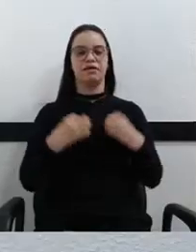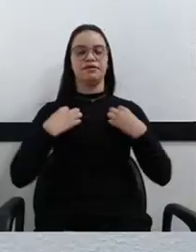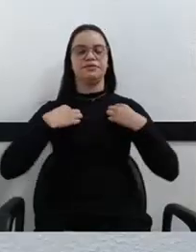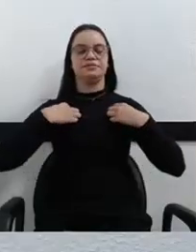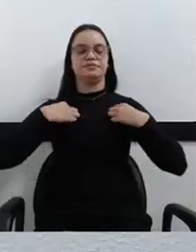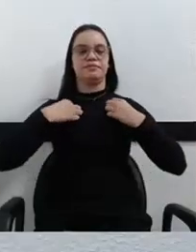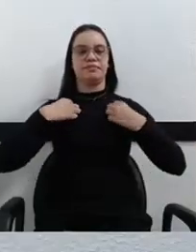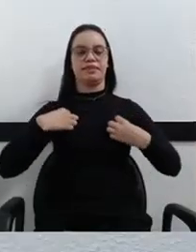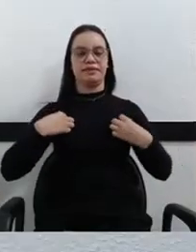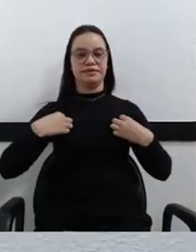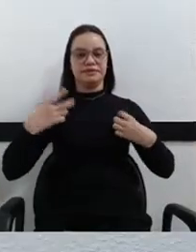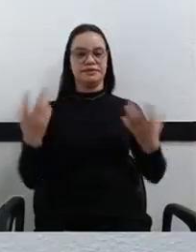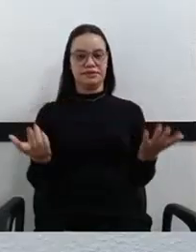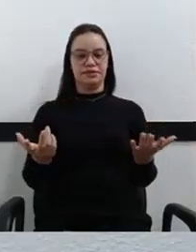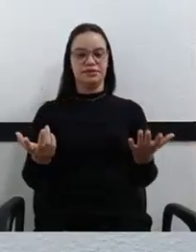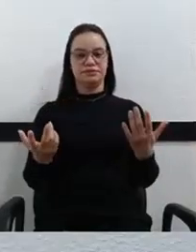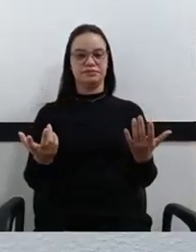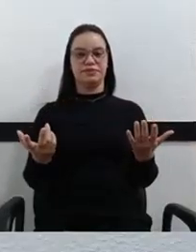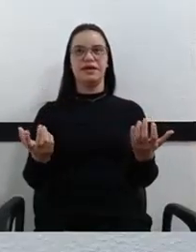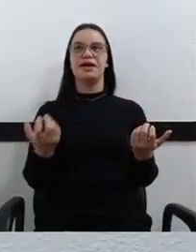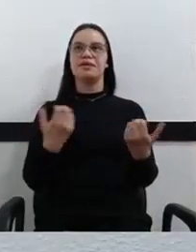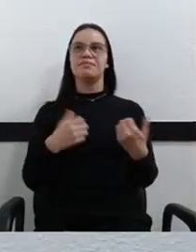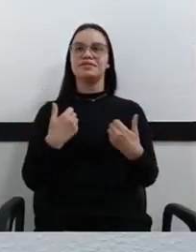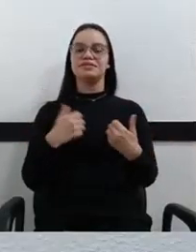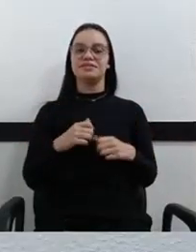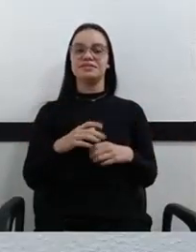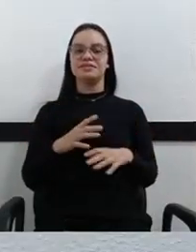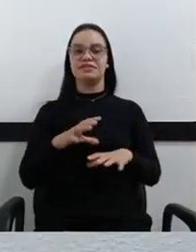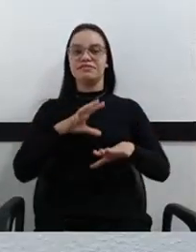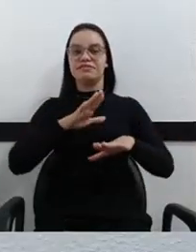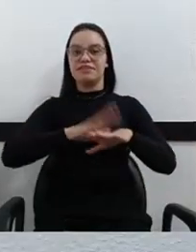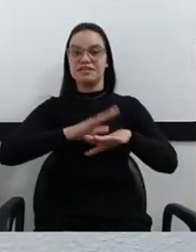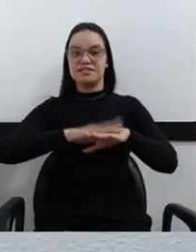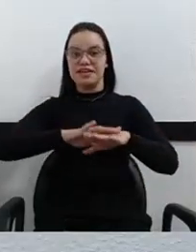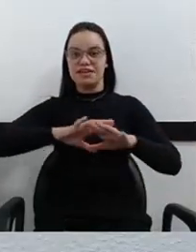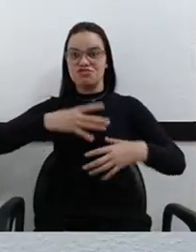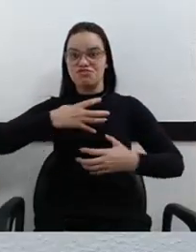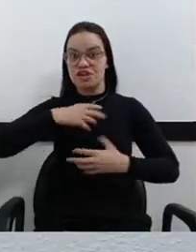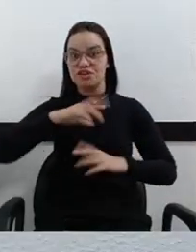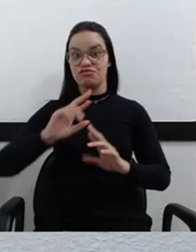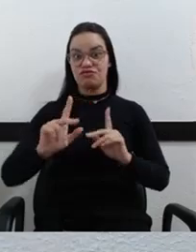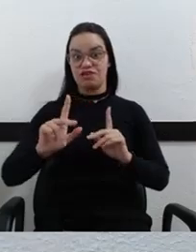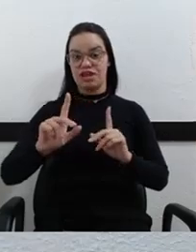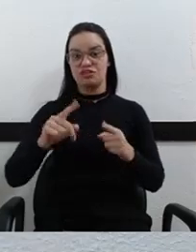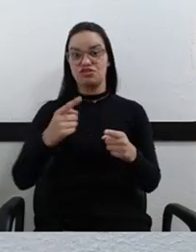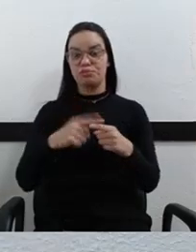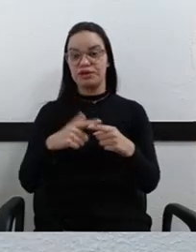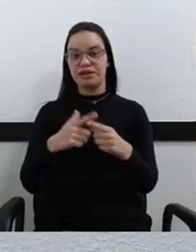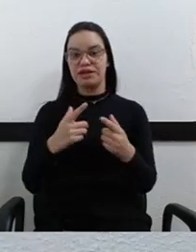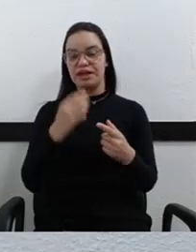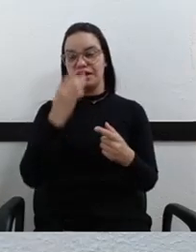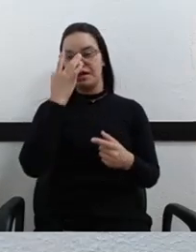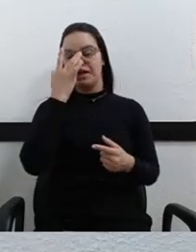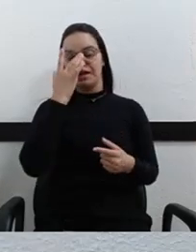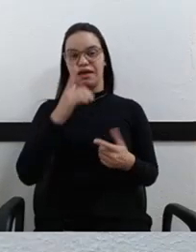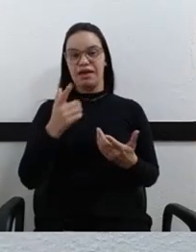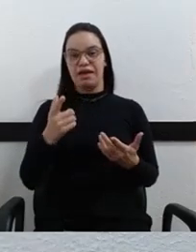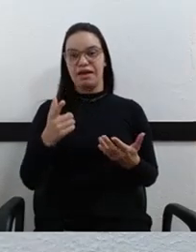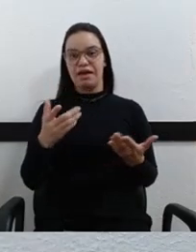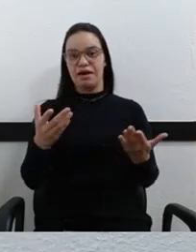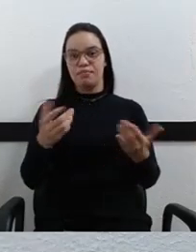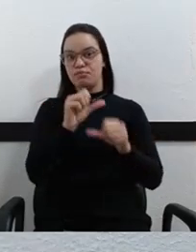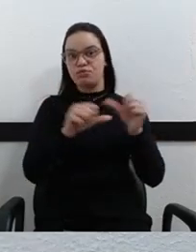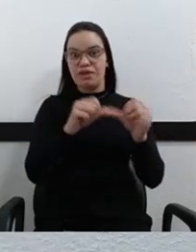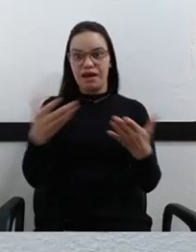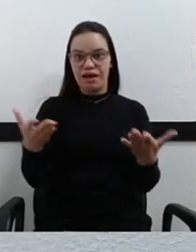licença-prêmio. Então, isso vai ter que ser feito de uma outra forma, que seria, nesse caso, os pedidos